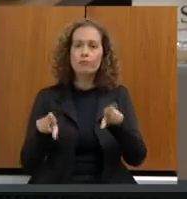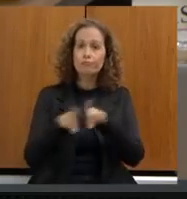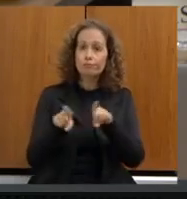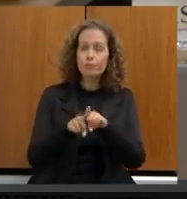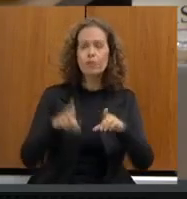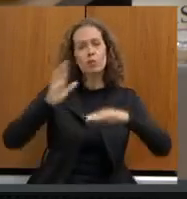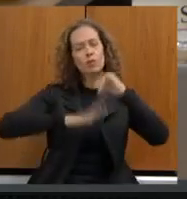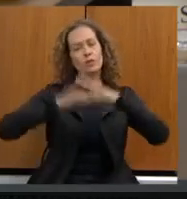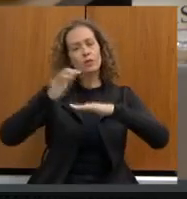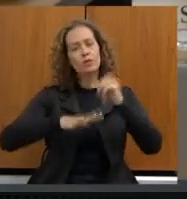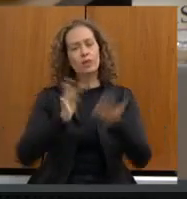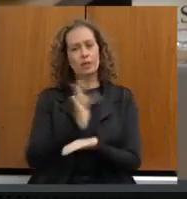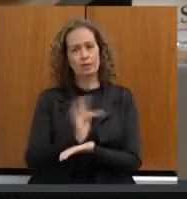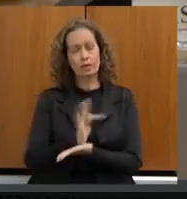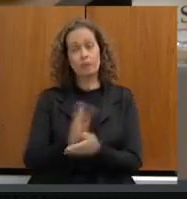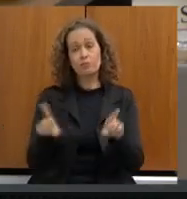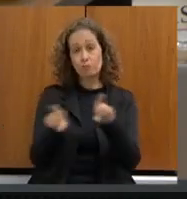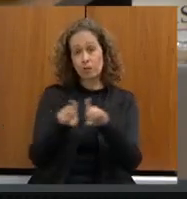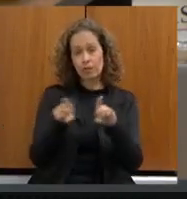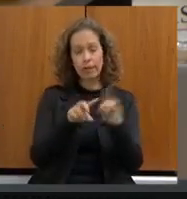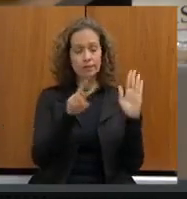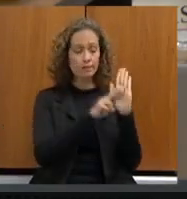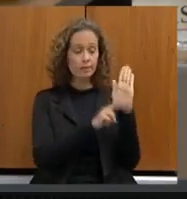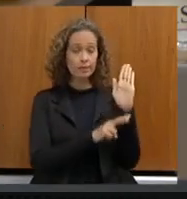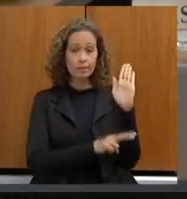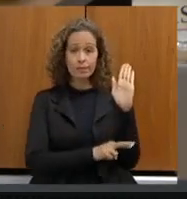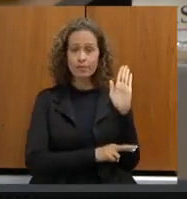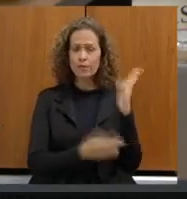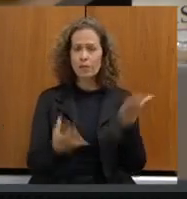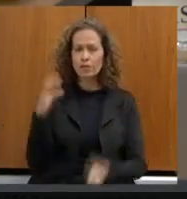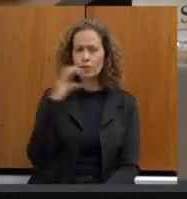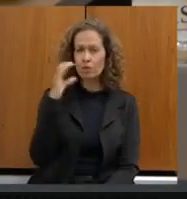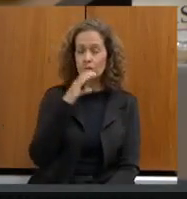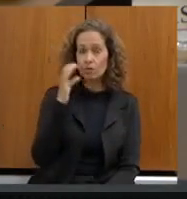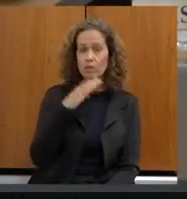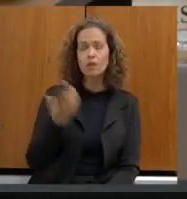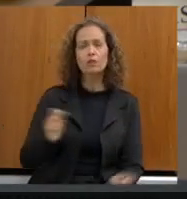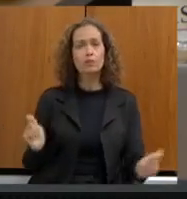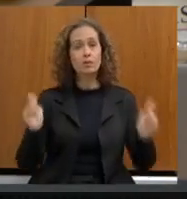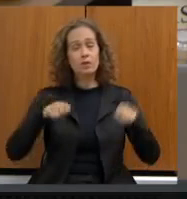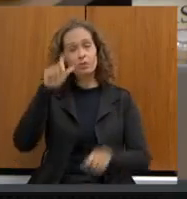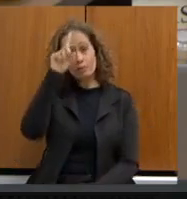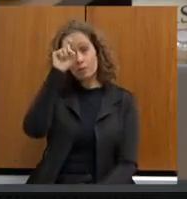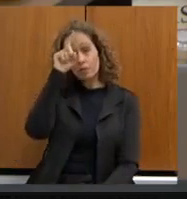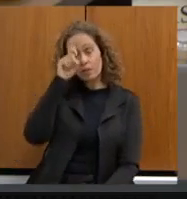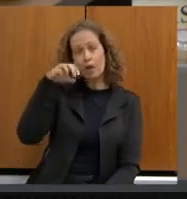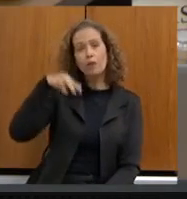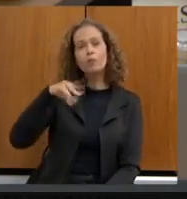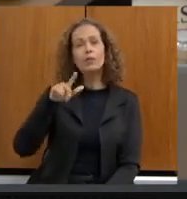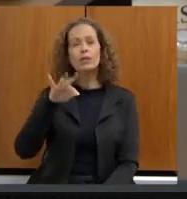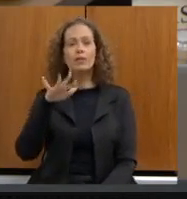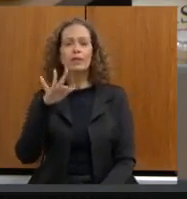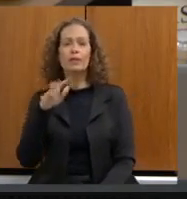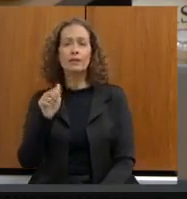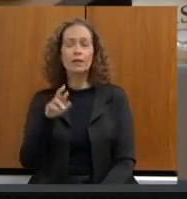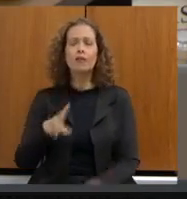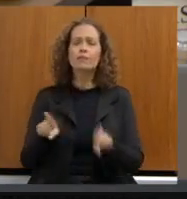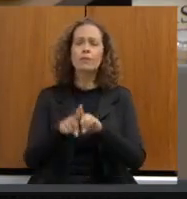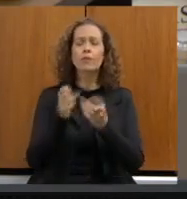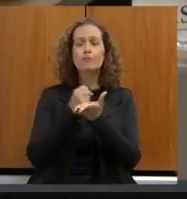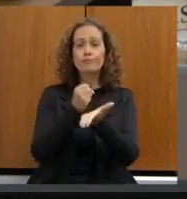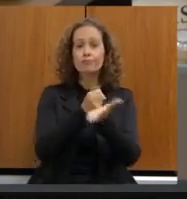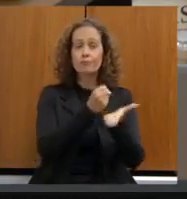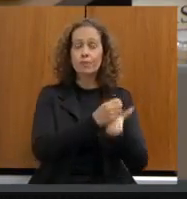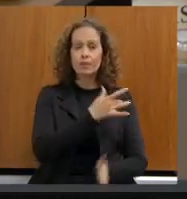técnicos também atualização de ampliação emergencial da capacidade do nosso hospital militar e núcleo de assistência à saúde